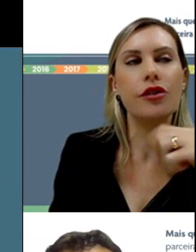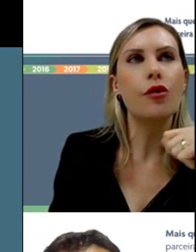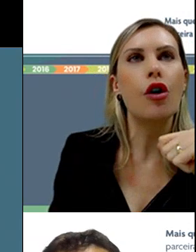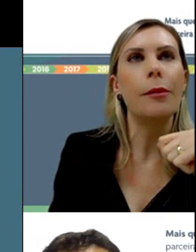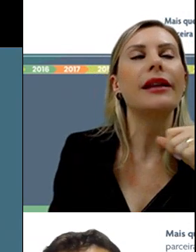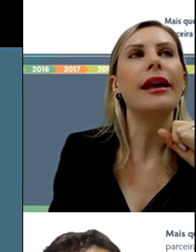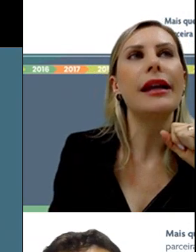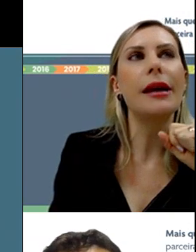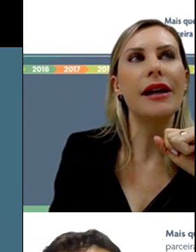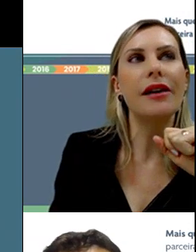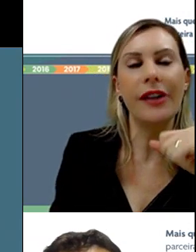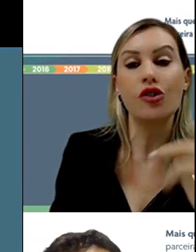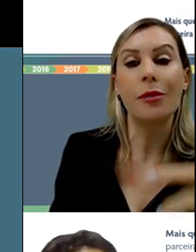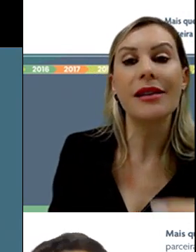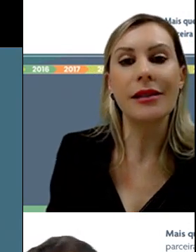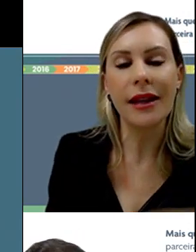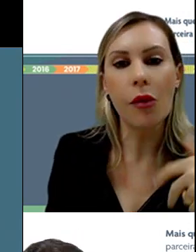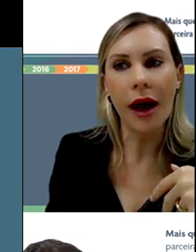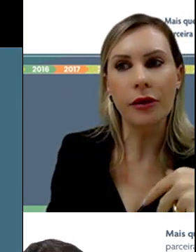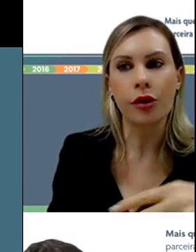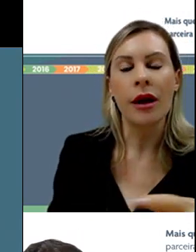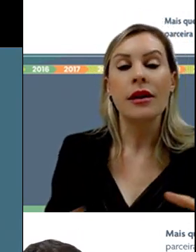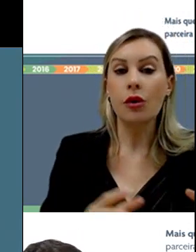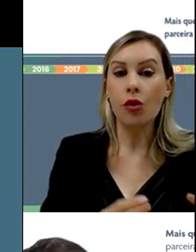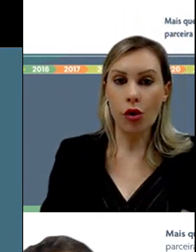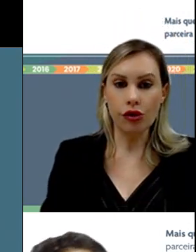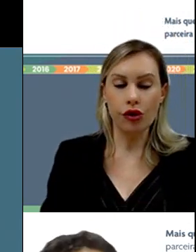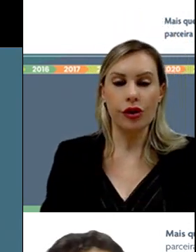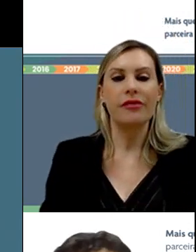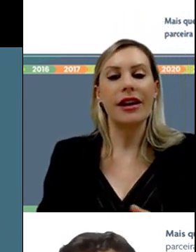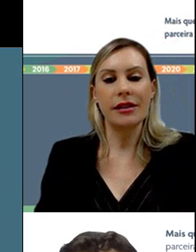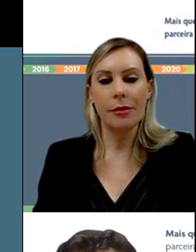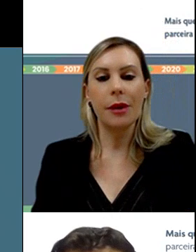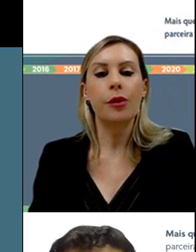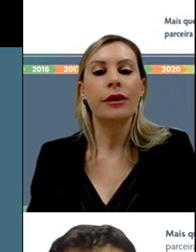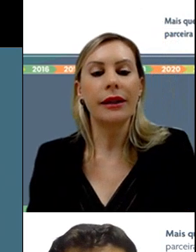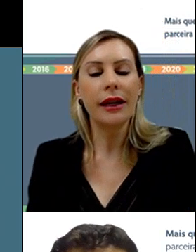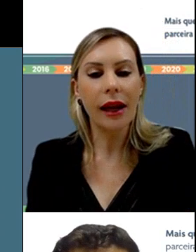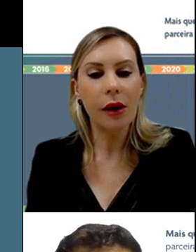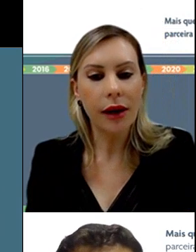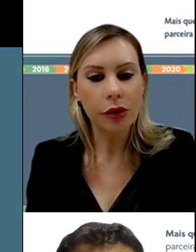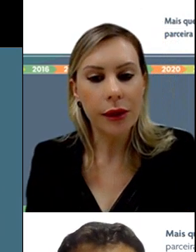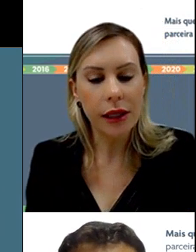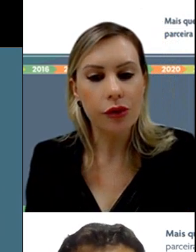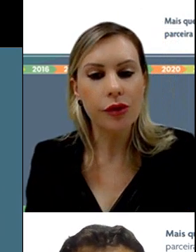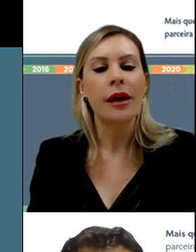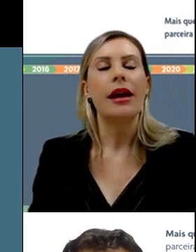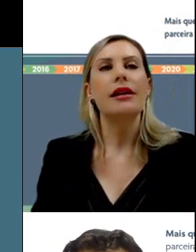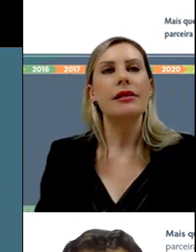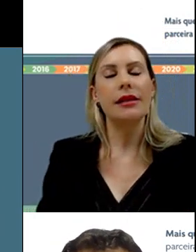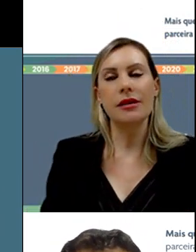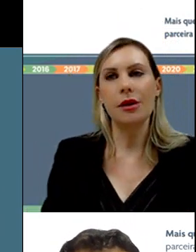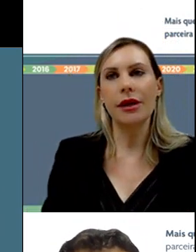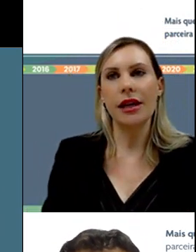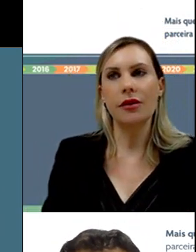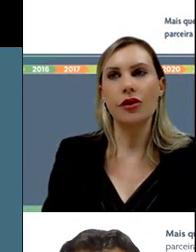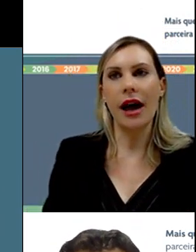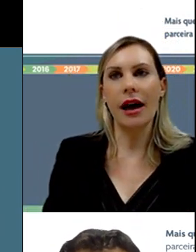né? Se fosse um homem, teria pela frente? Mais 34. Seu cônjuge vai receber por 34 anos